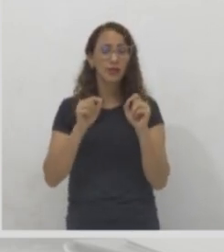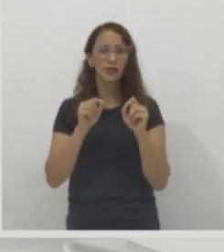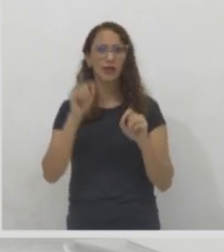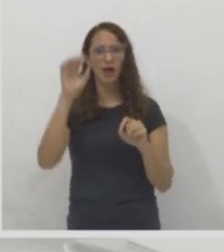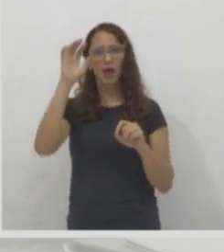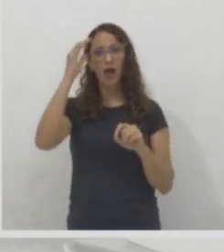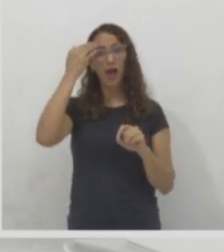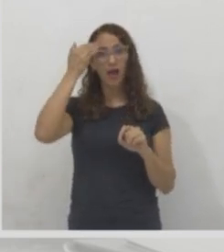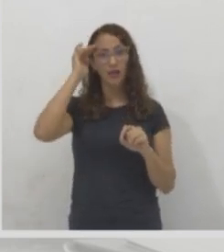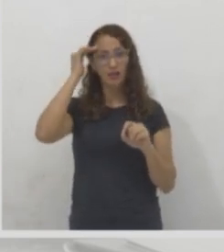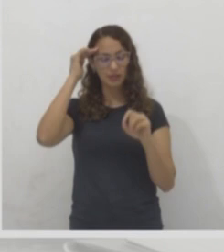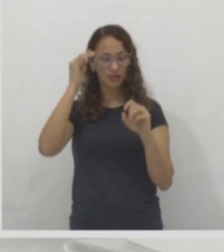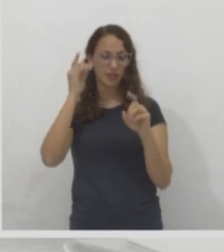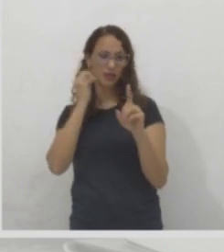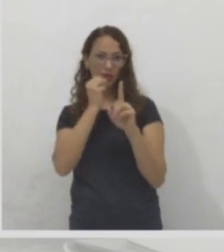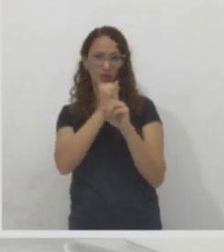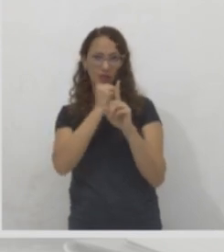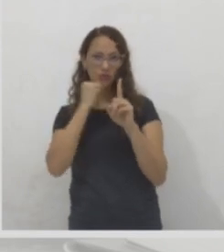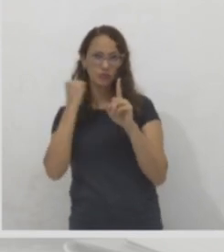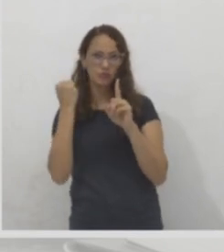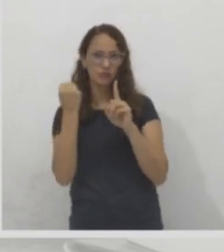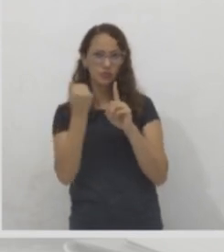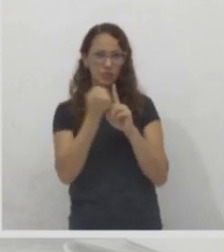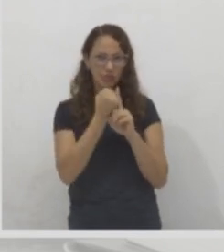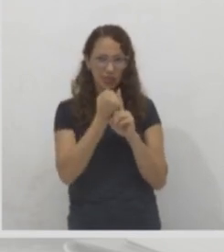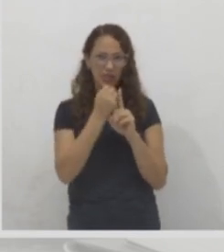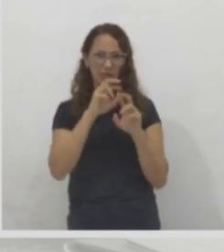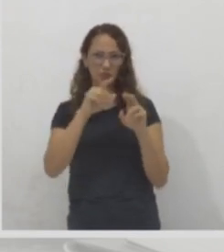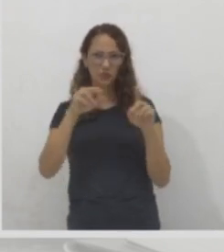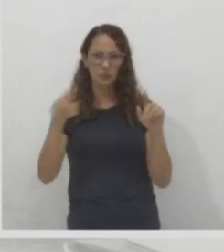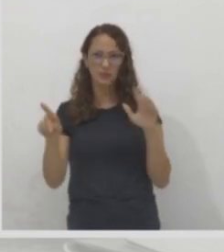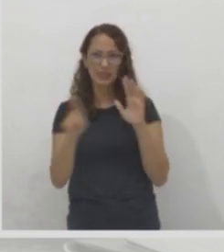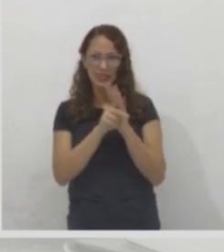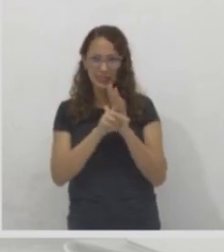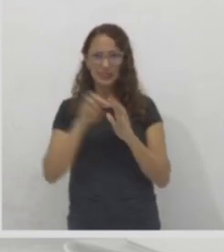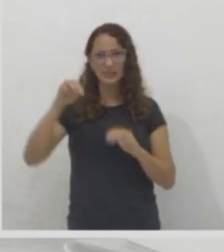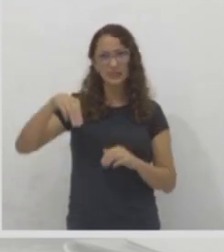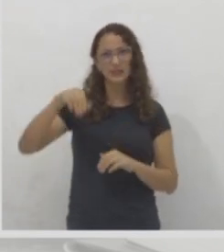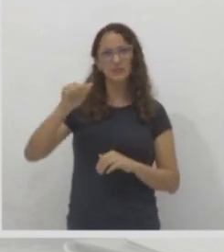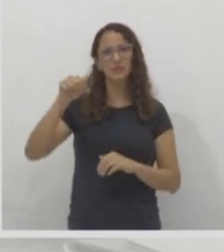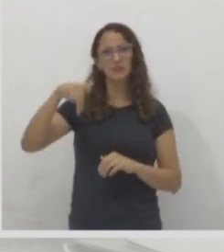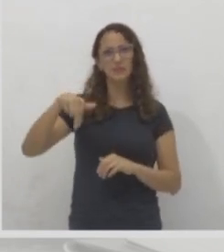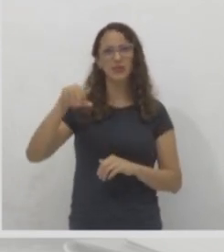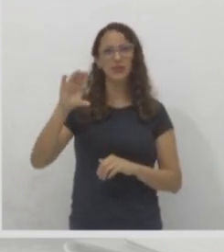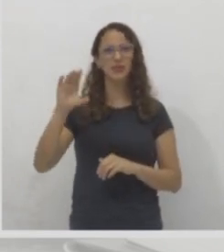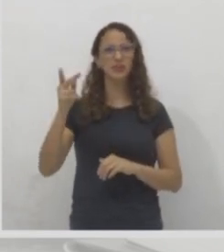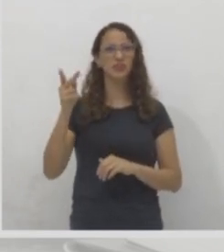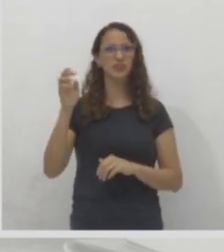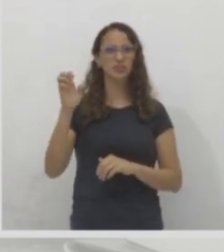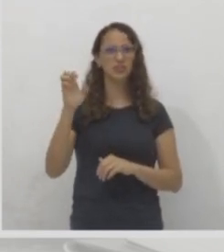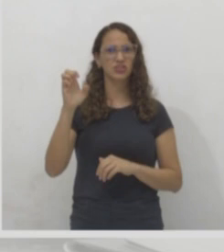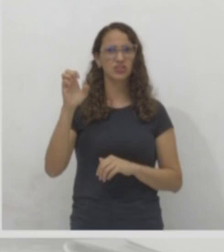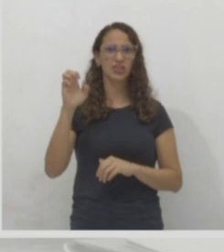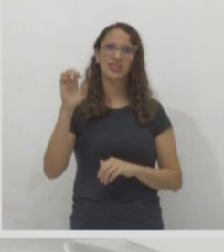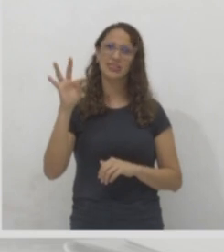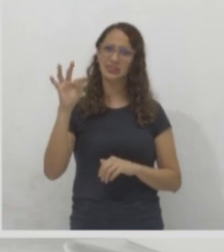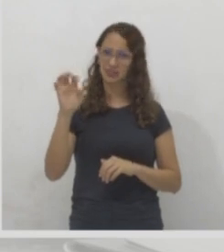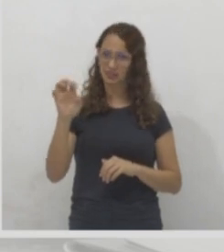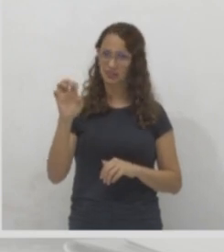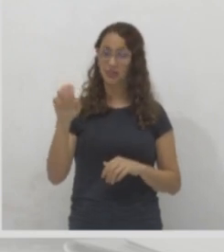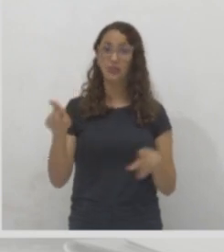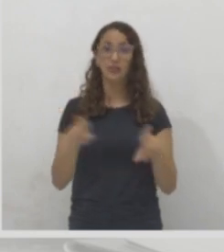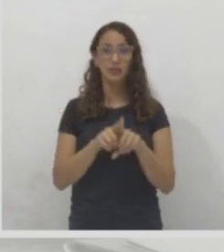e verbais da manchete do gênero discursivo notícia. Nós vamos tentar compreender também